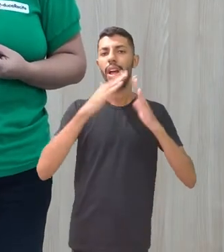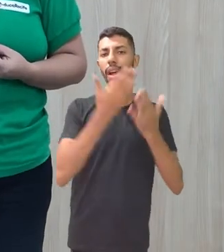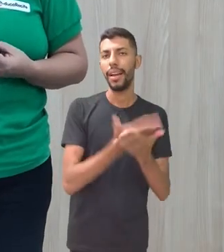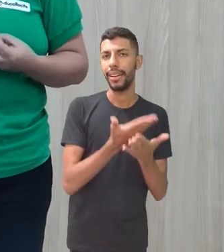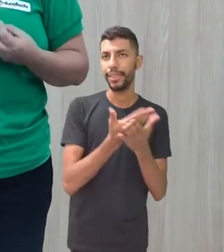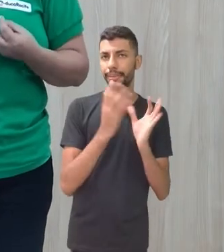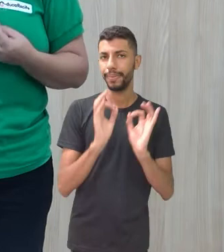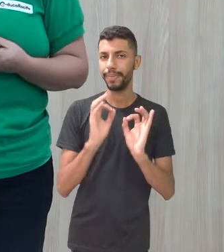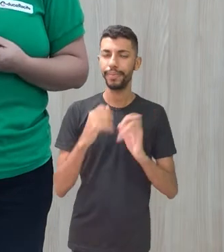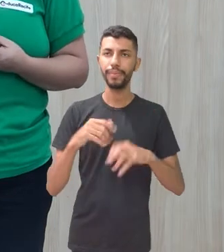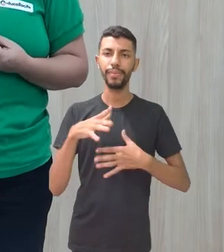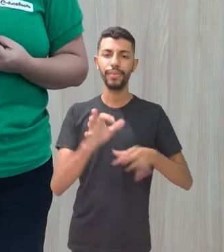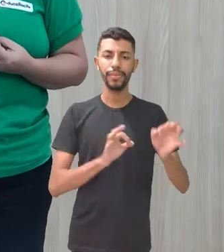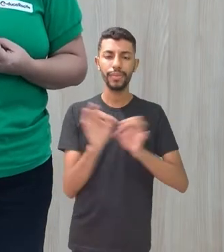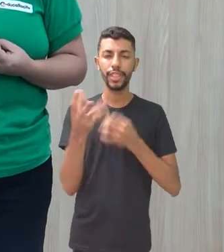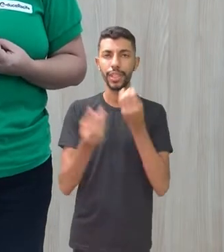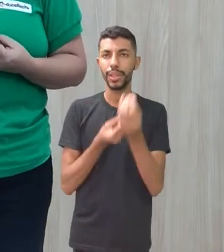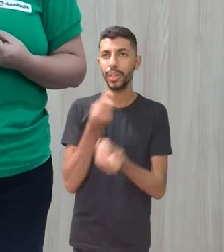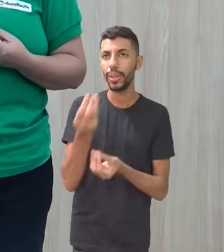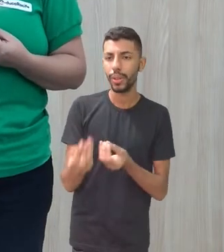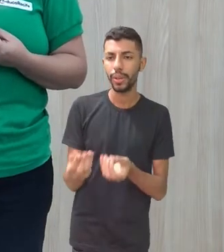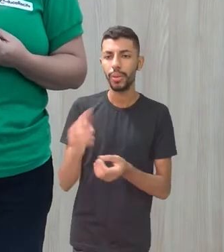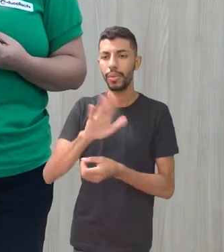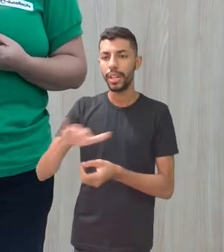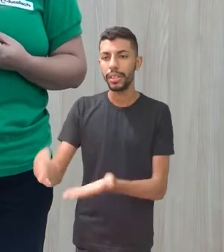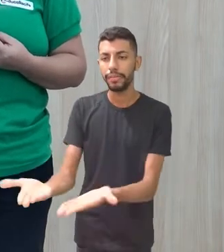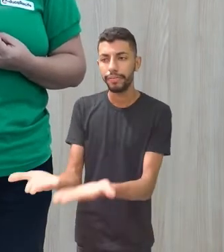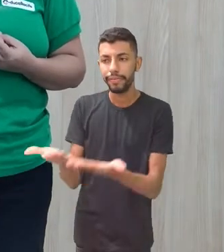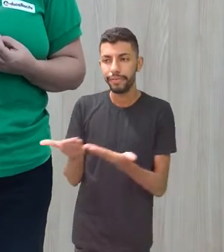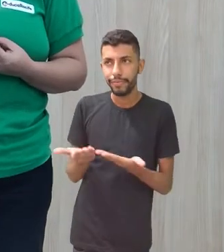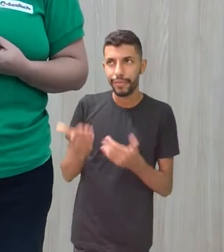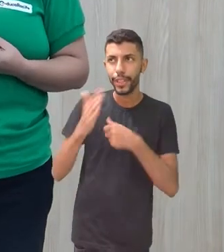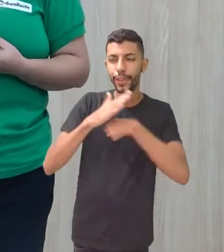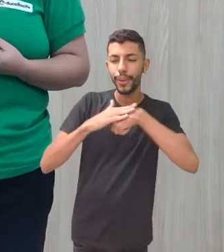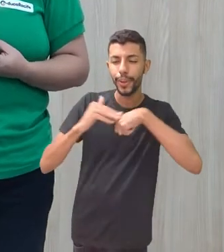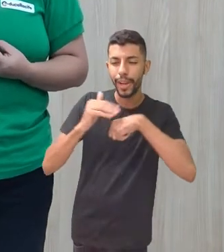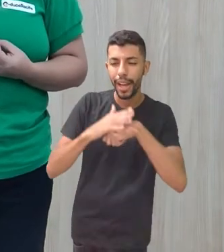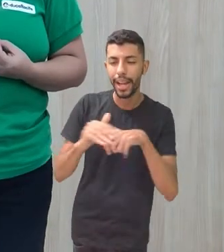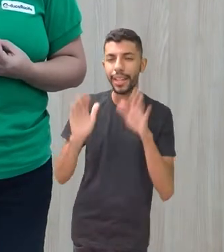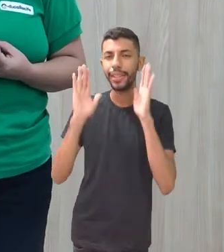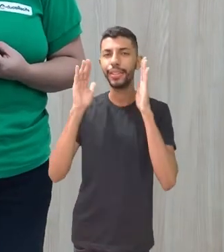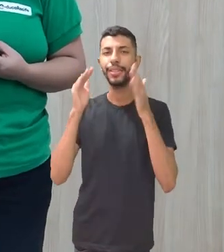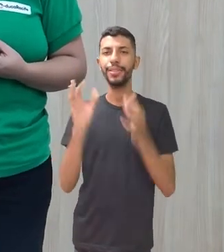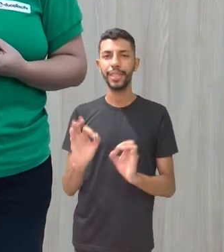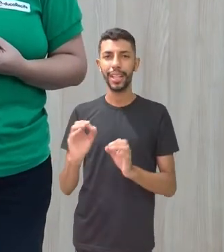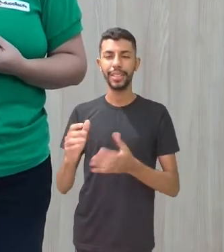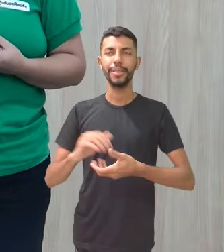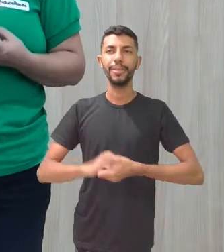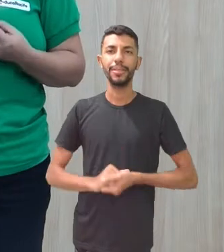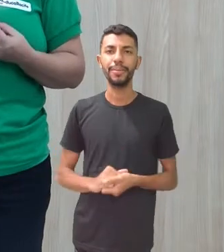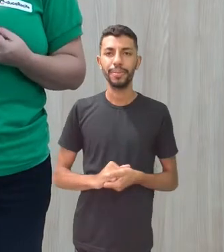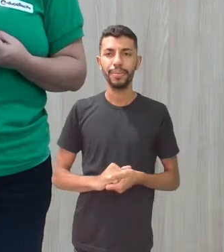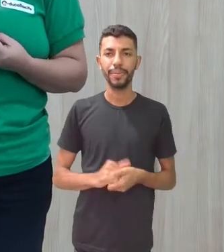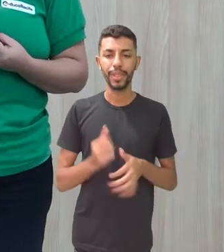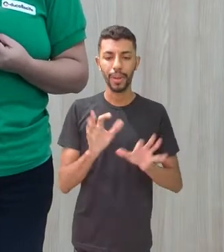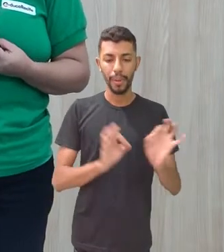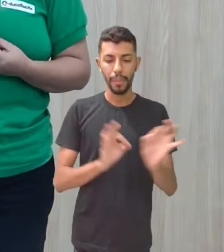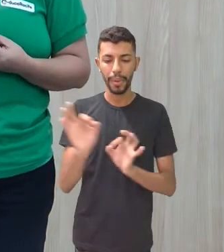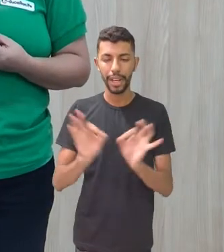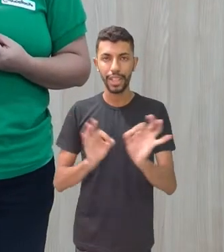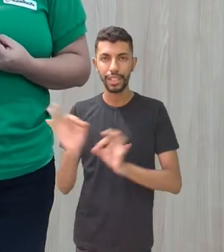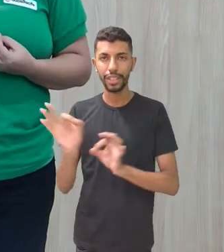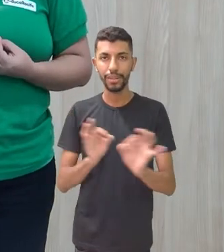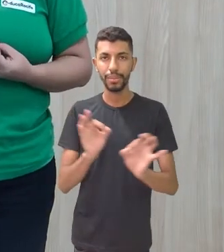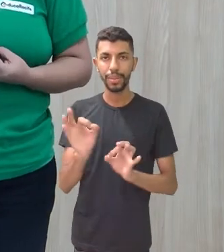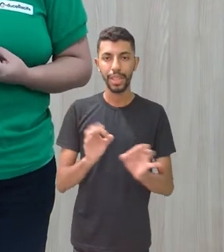planejamento. Como receber essa criança com afetividade, um olhar acolhedor, o planejamento com